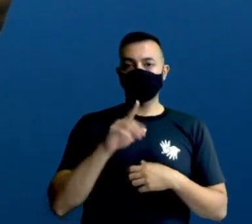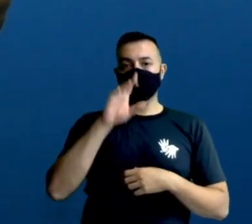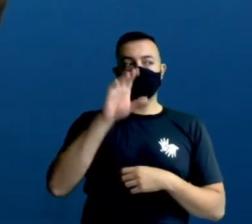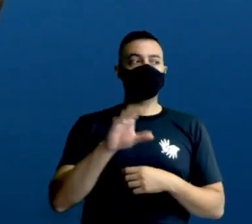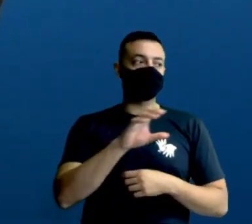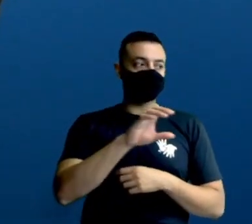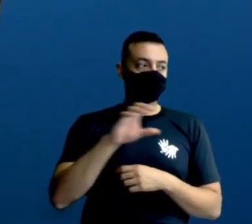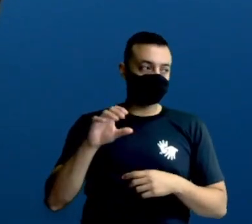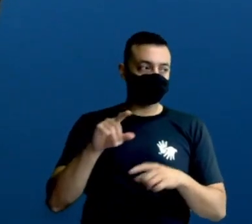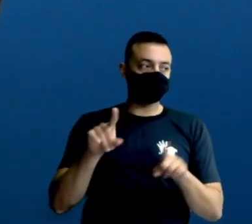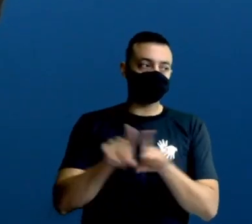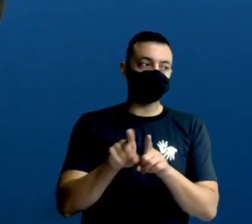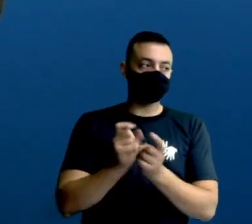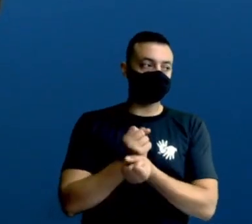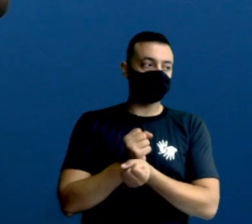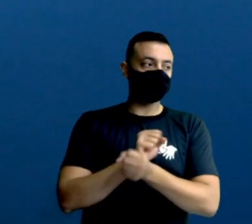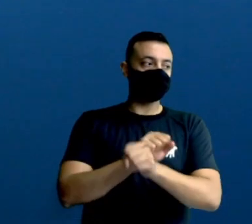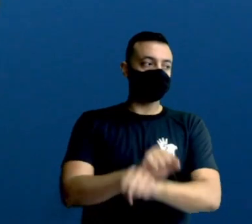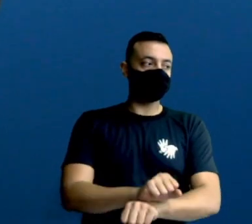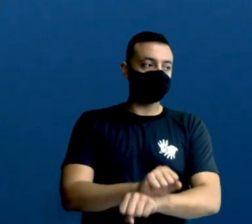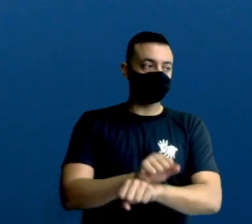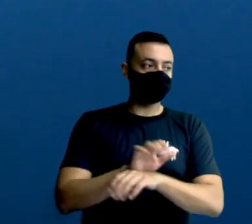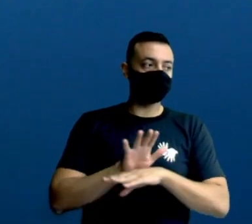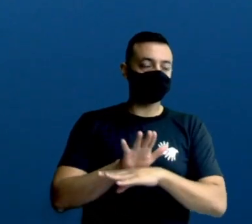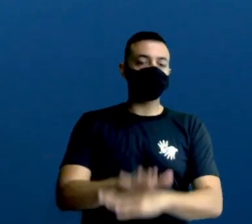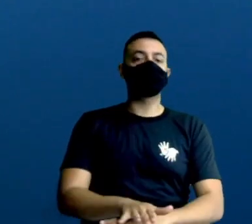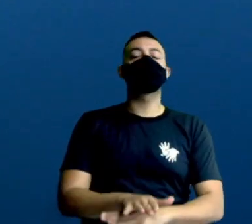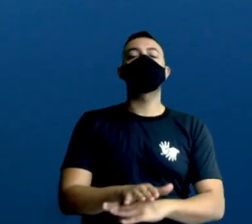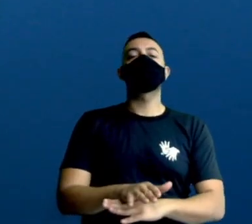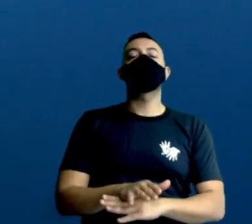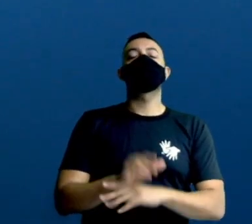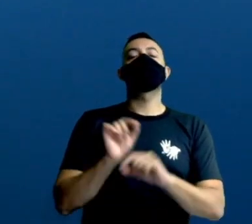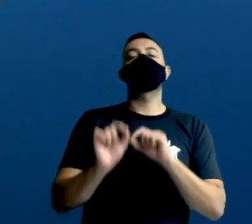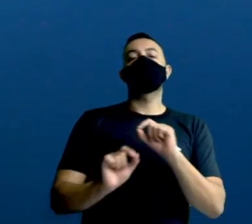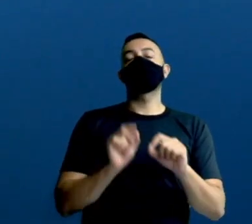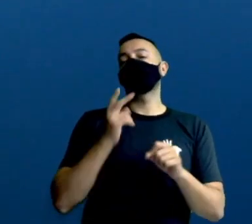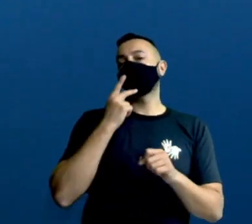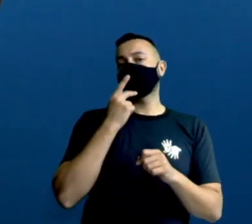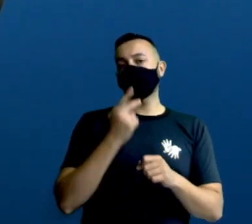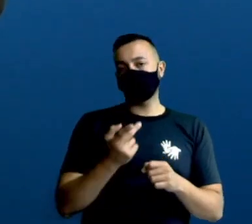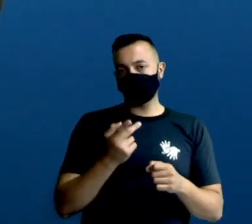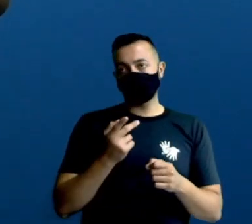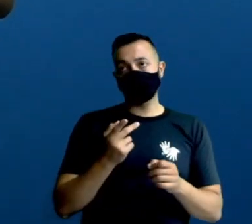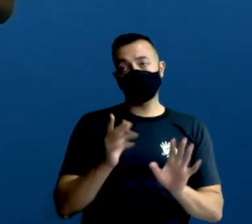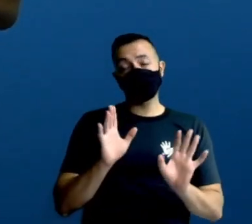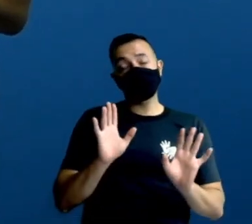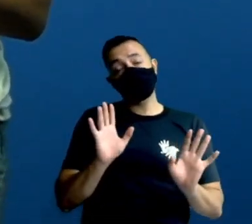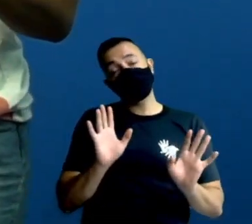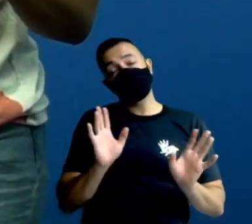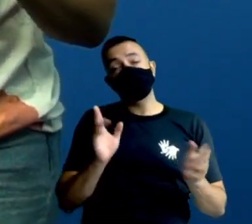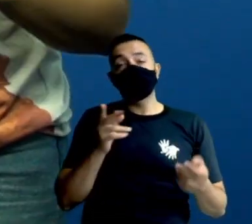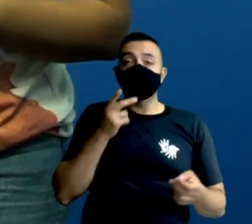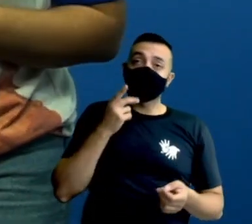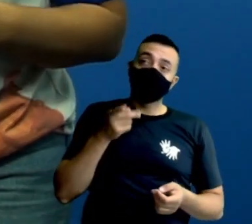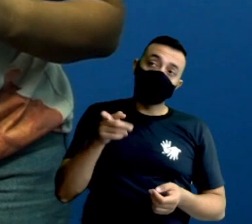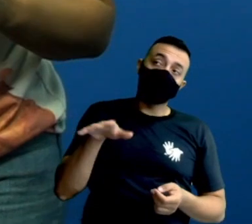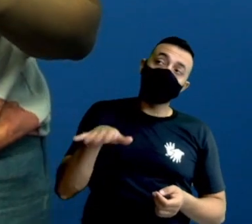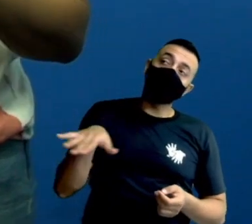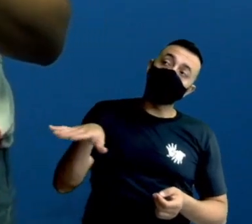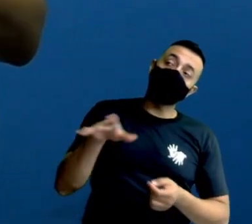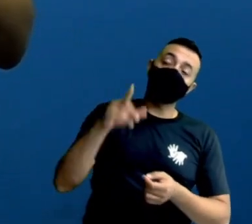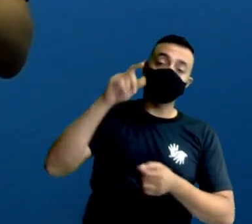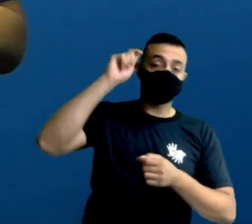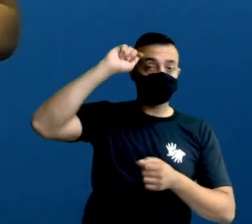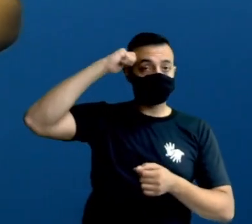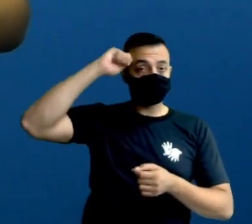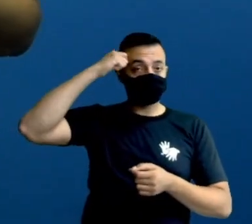contribuiu para a escravidão dos negros, do povo preto, quando ela dizia, ela insinuava que eles eram pagãos,